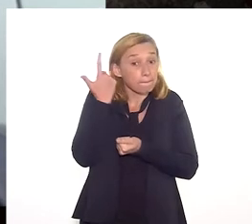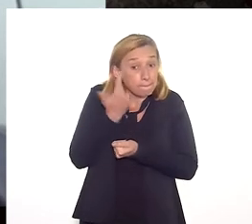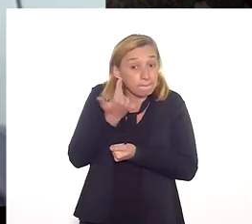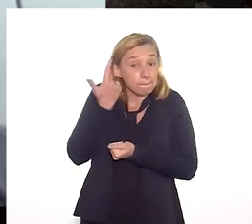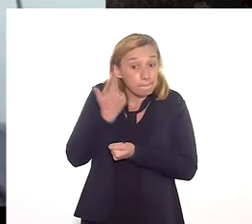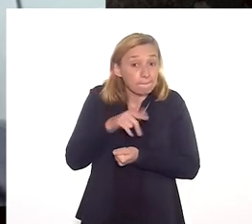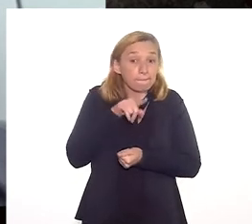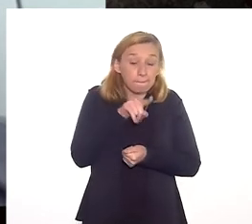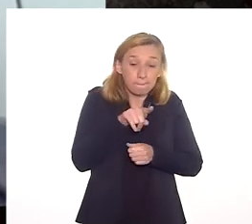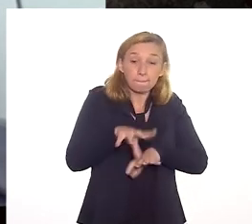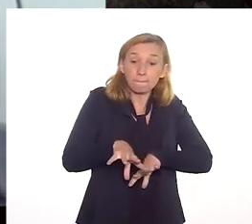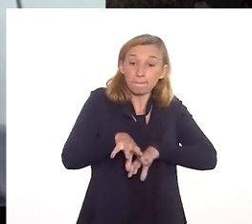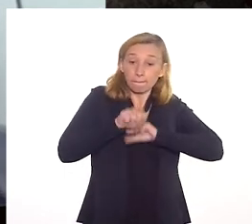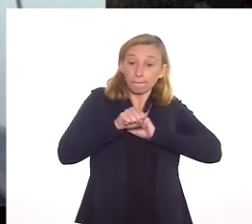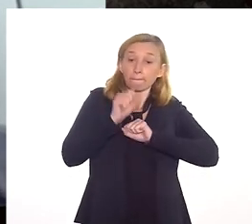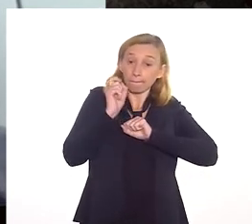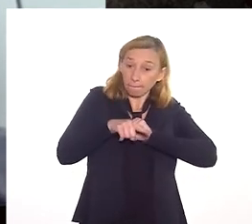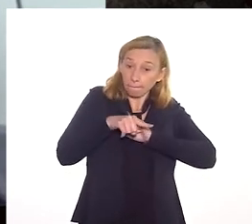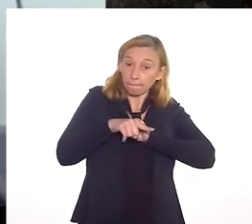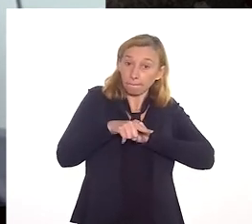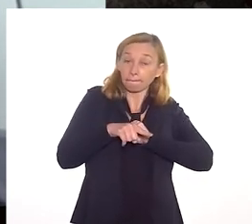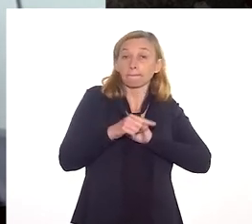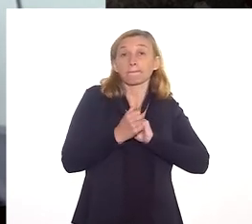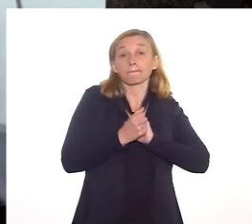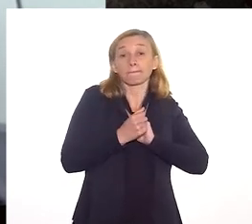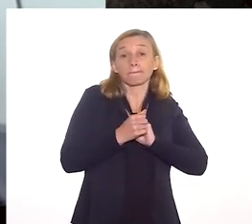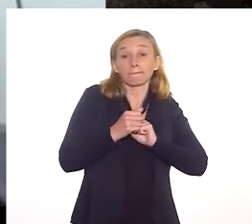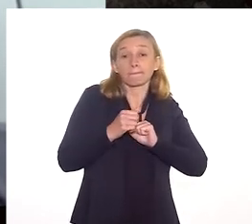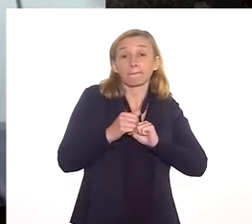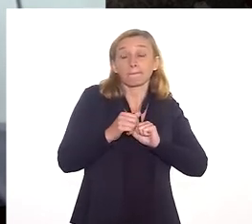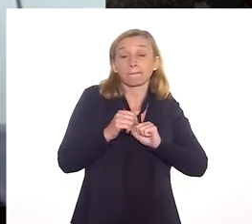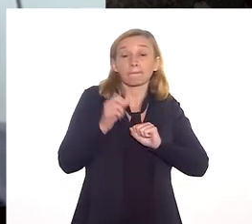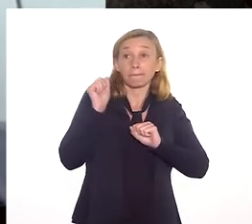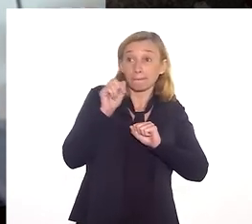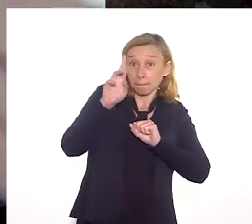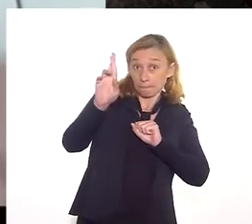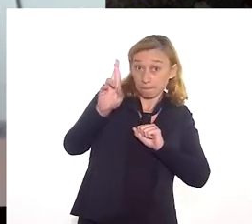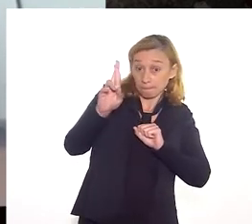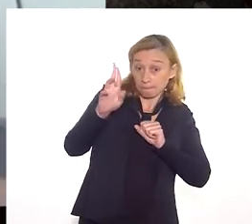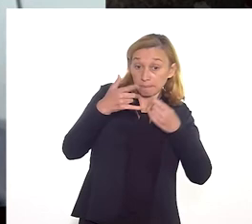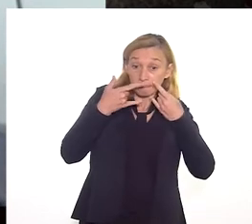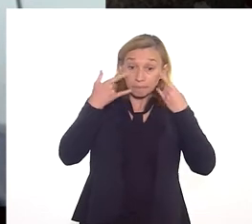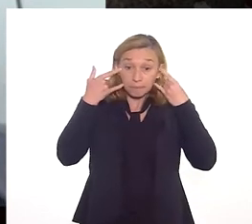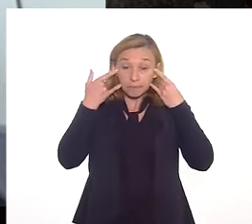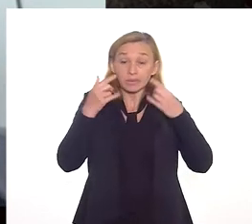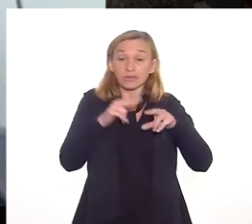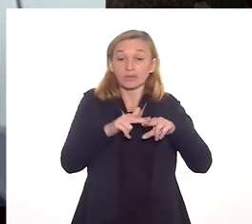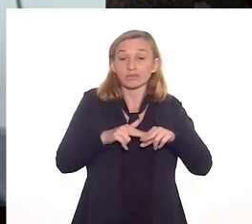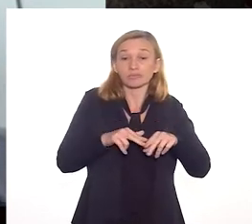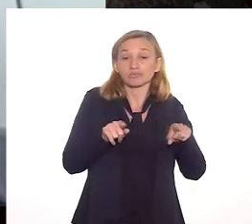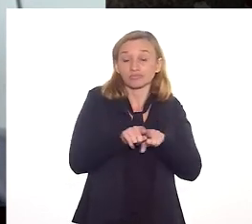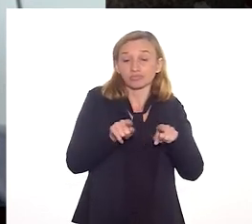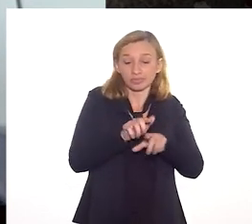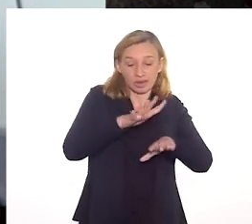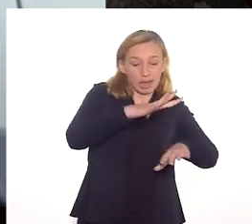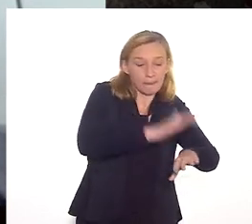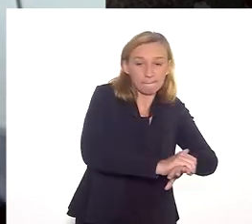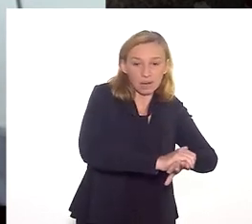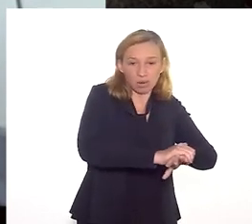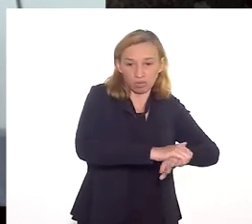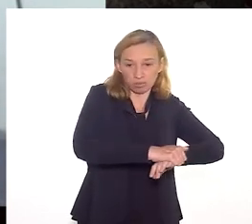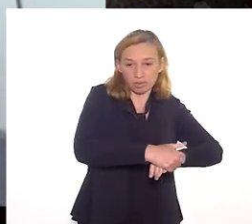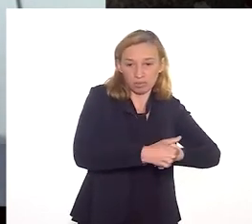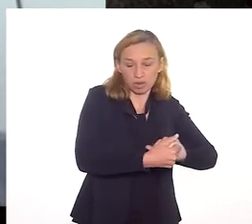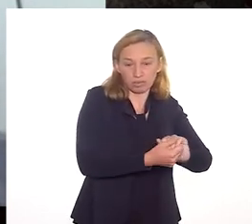comum de você se contaminar é exatamente ou pelo ar, por isso a máscara, ou pela contaminação que você põe a